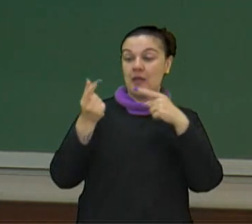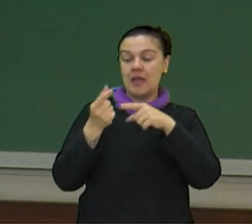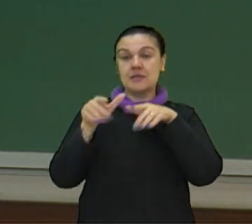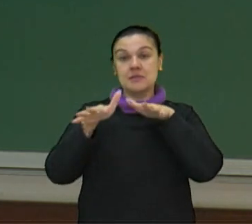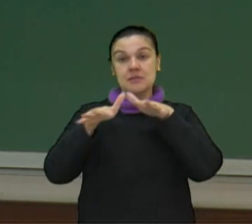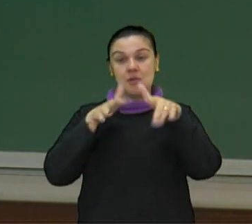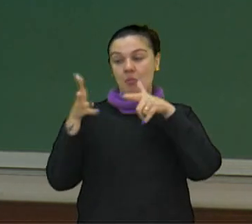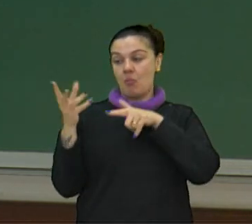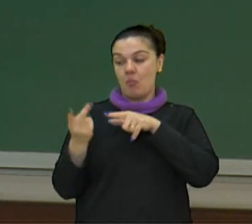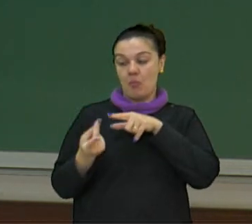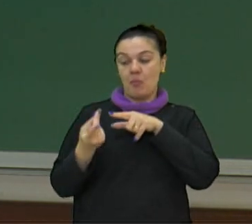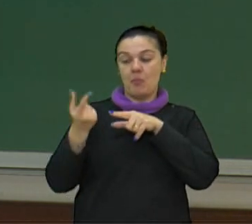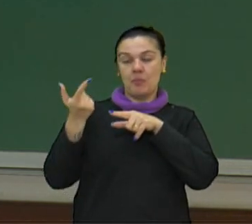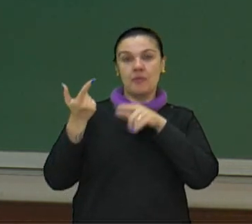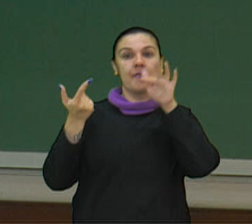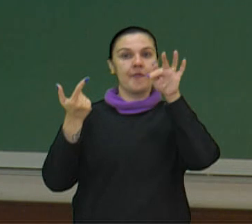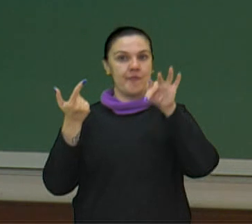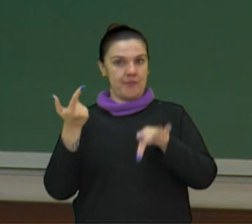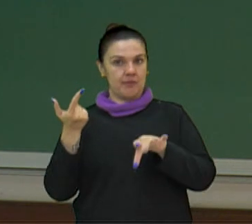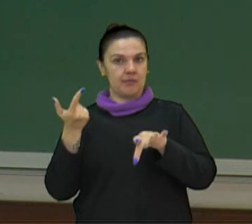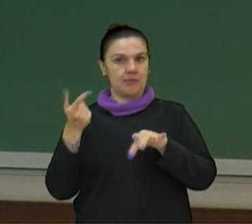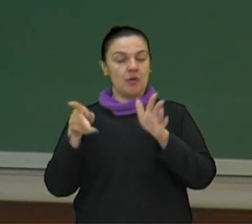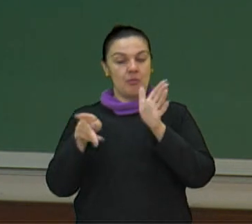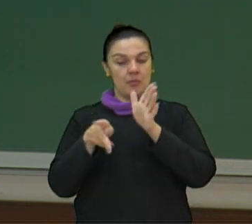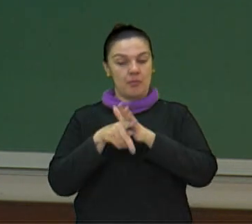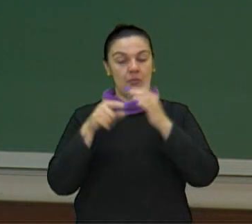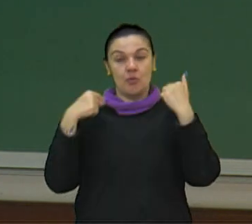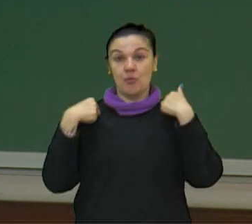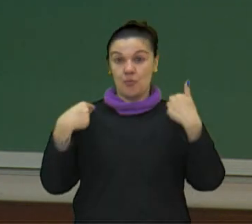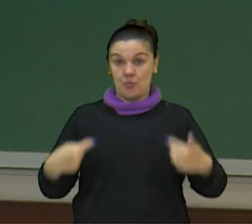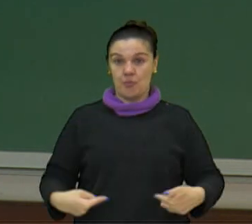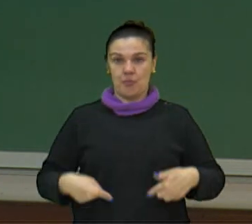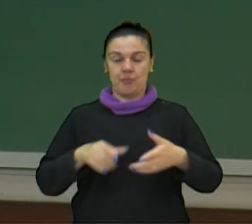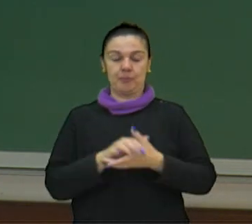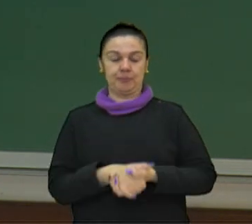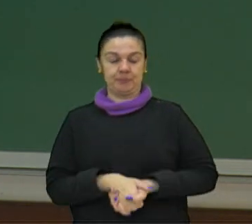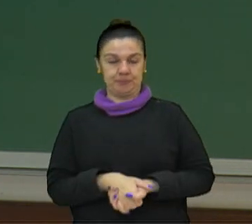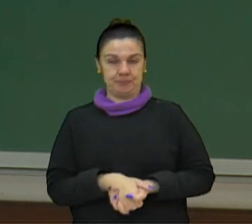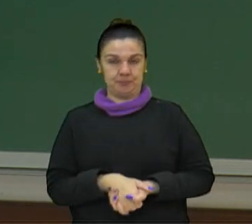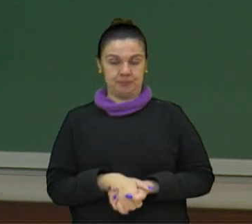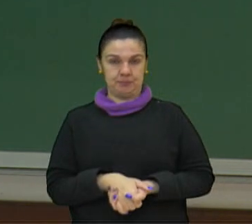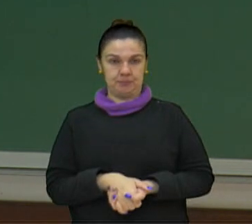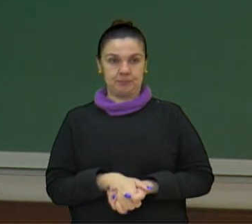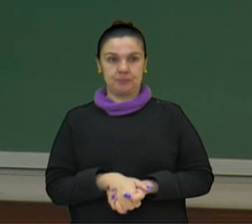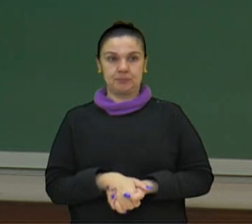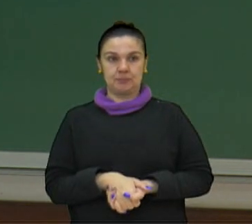aqui ocorreu um modo finito do atributo corpo.